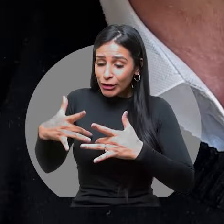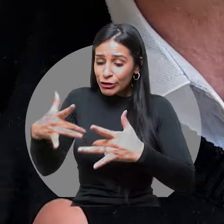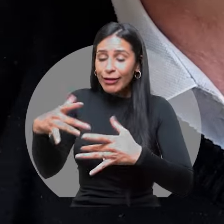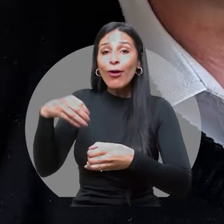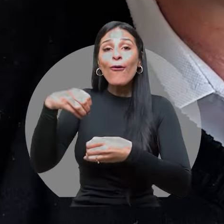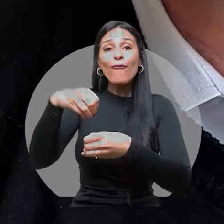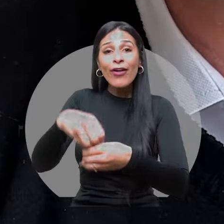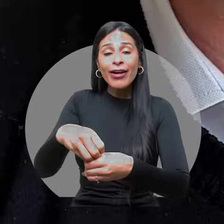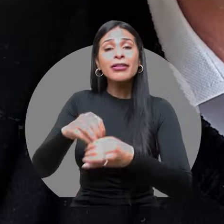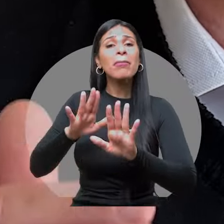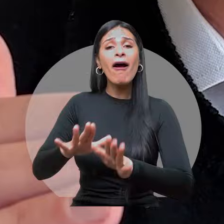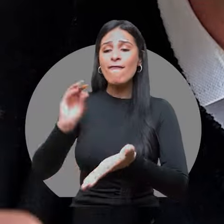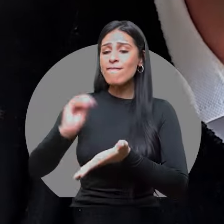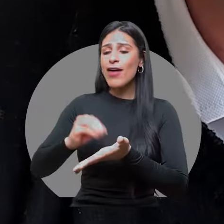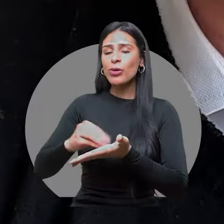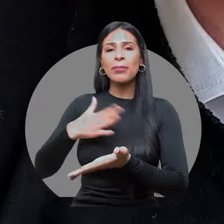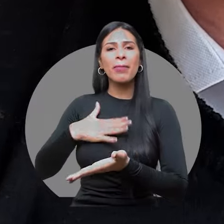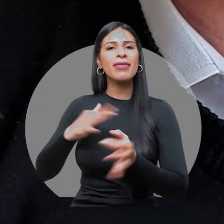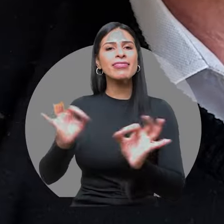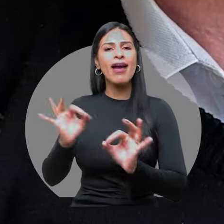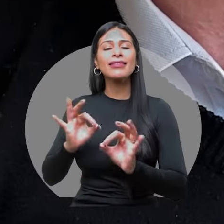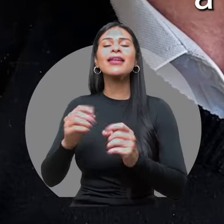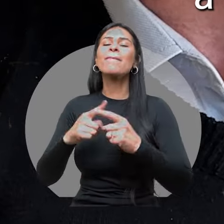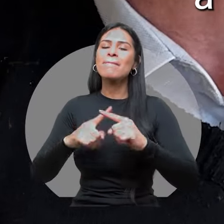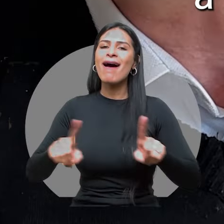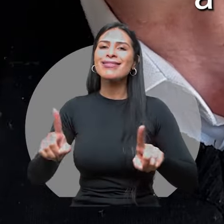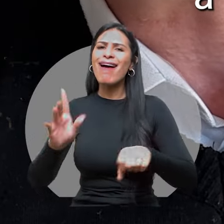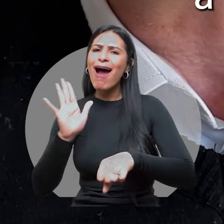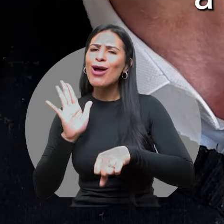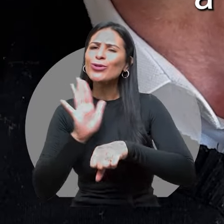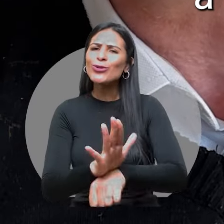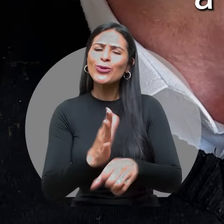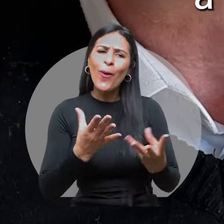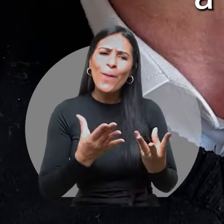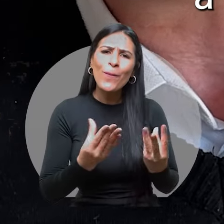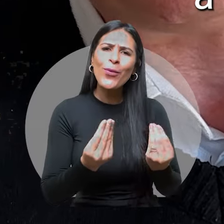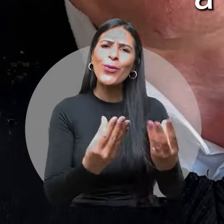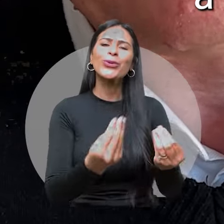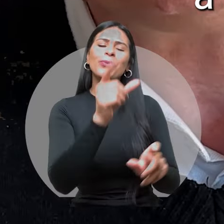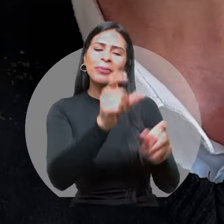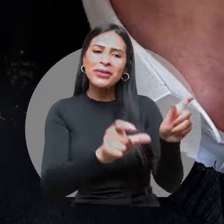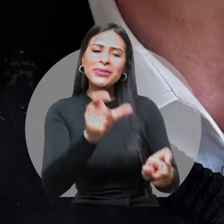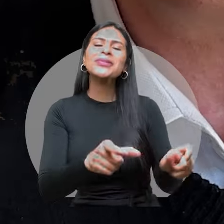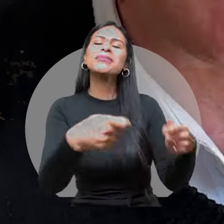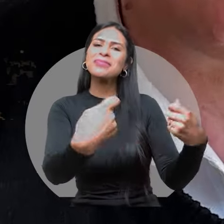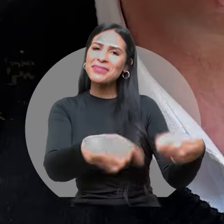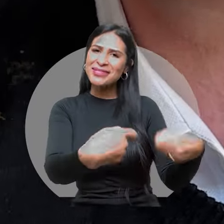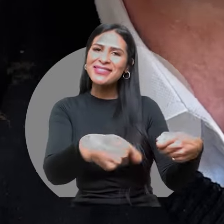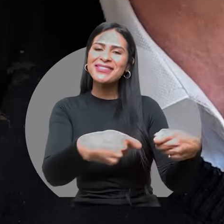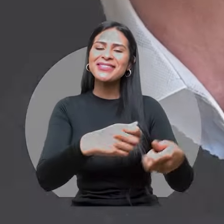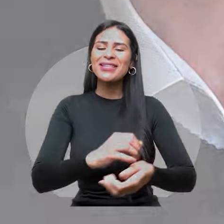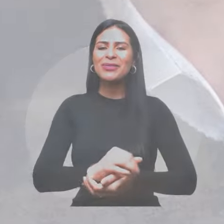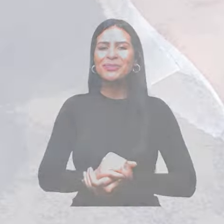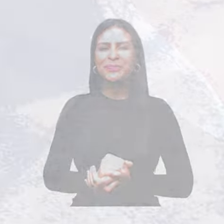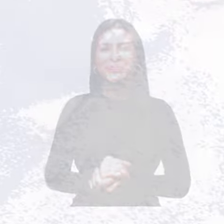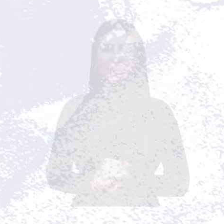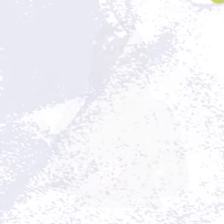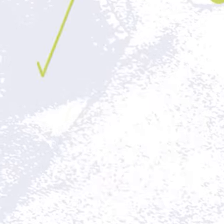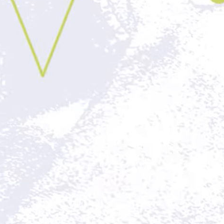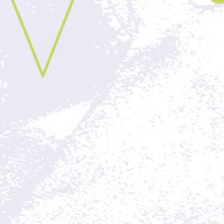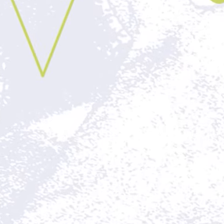não fez falta a quem ofereceu, mas fortaleceu a quem precisava.